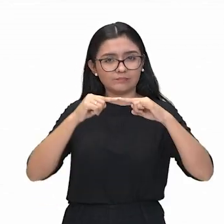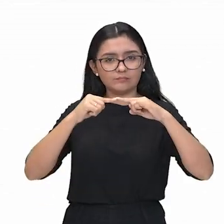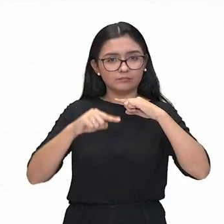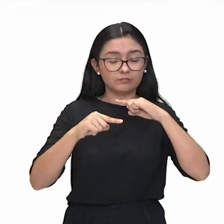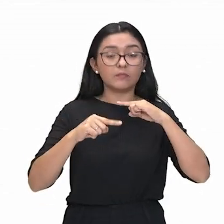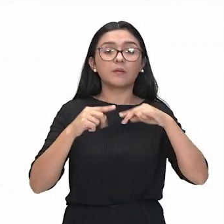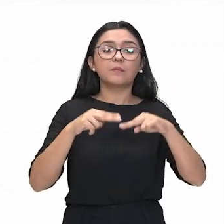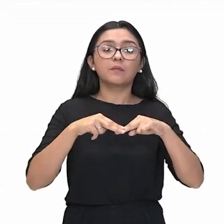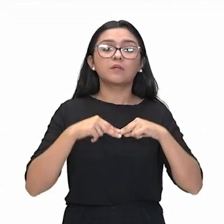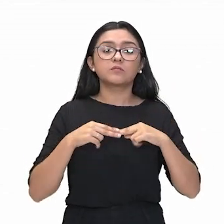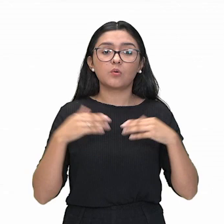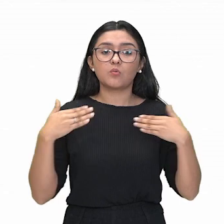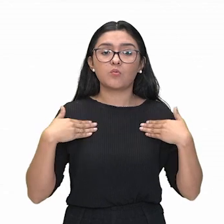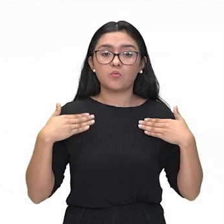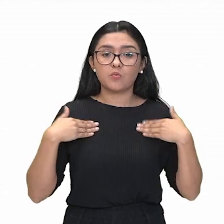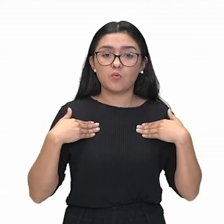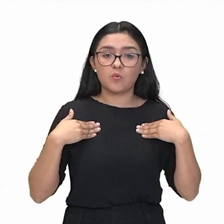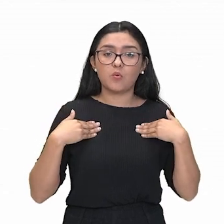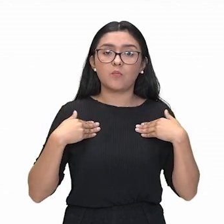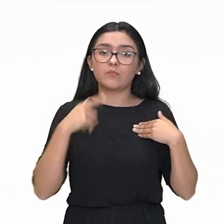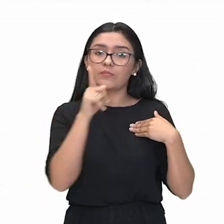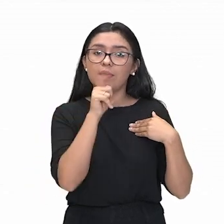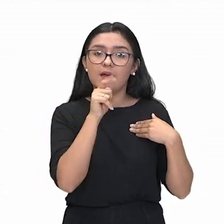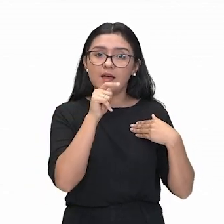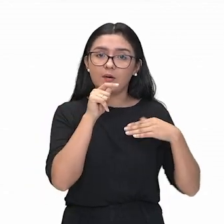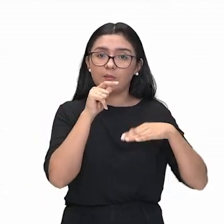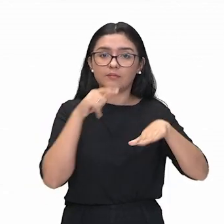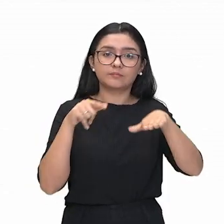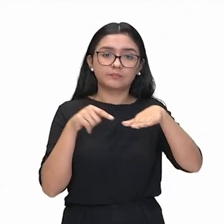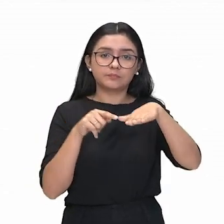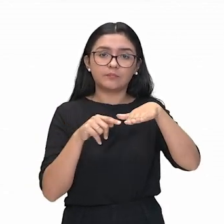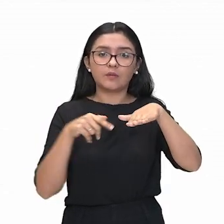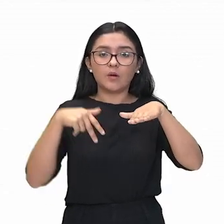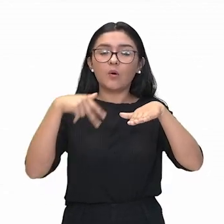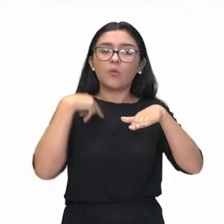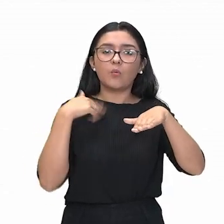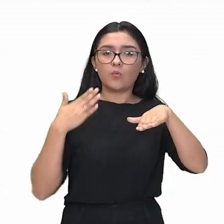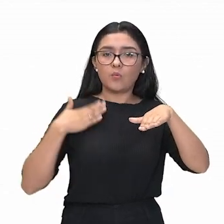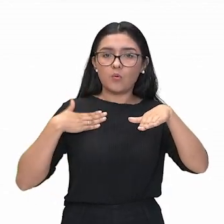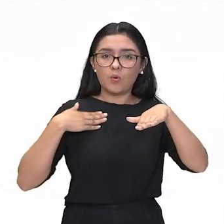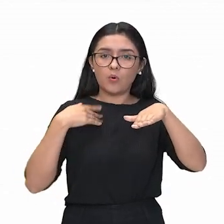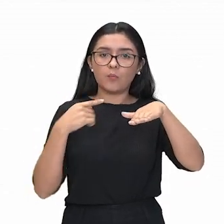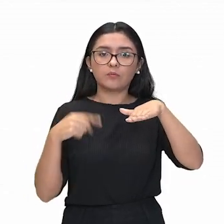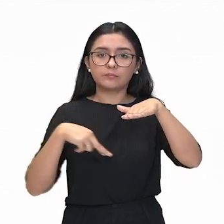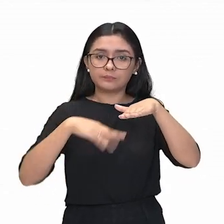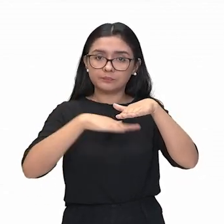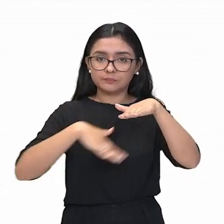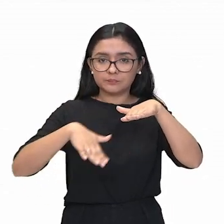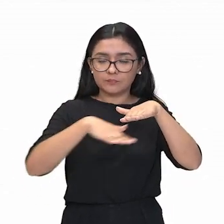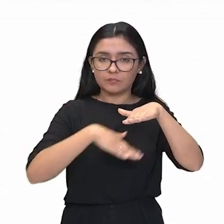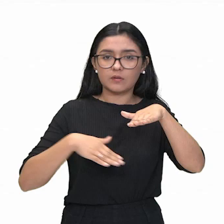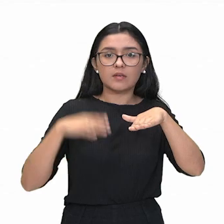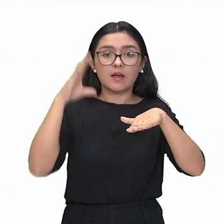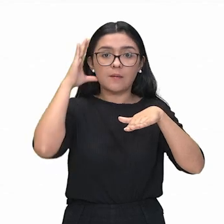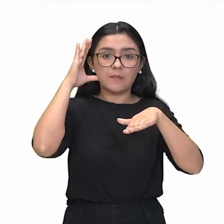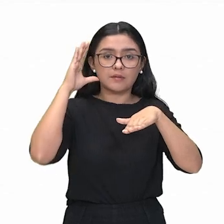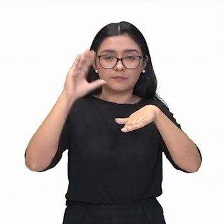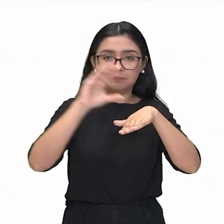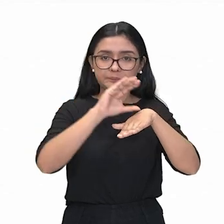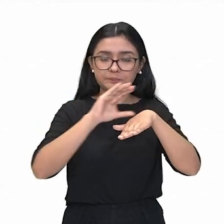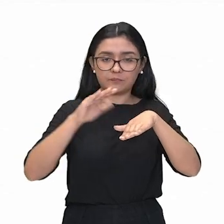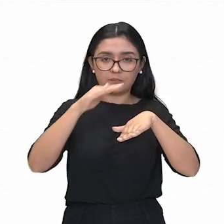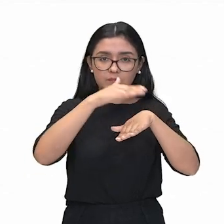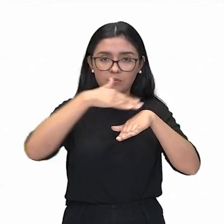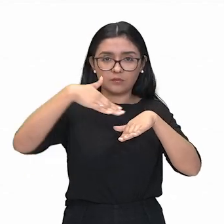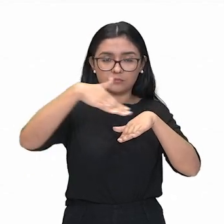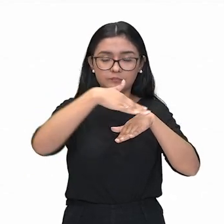porque o corpo do professor está dentro da água e a cabeça dele está fora da água. Aí o que acontece? Os raios